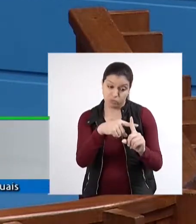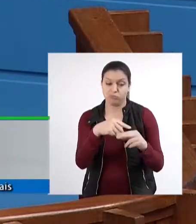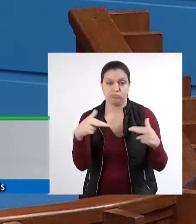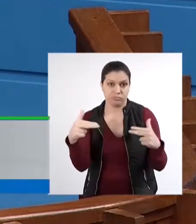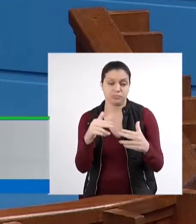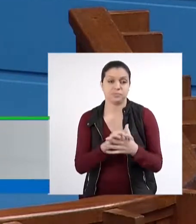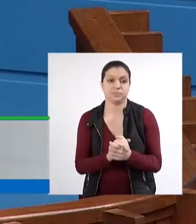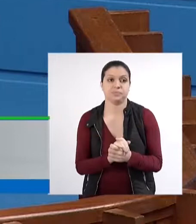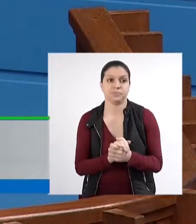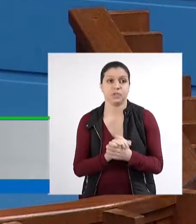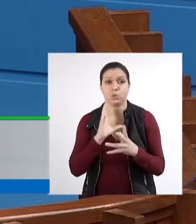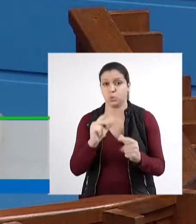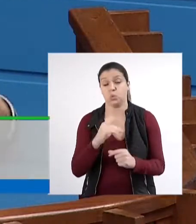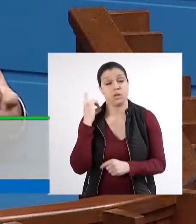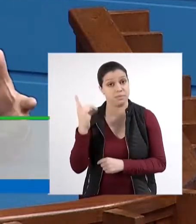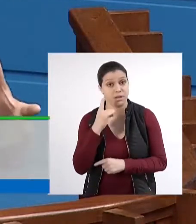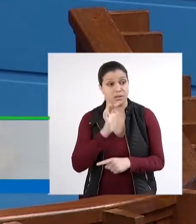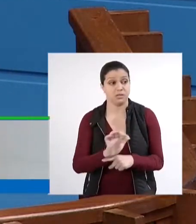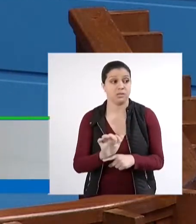estaduais